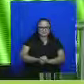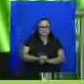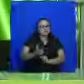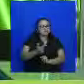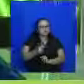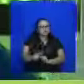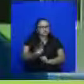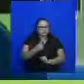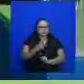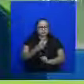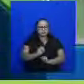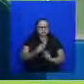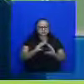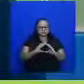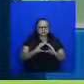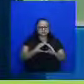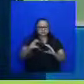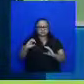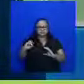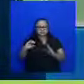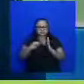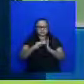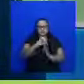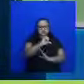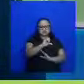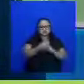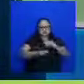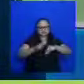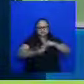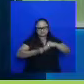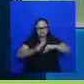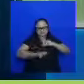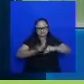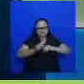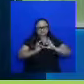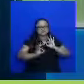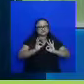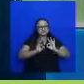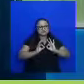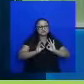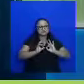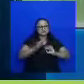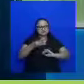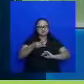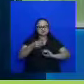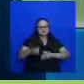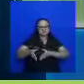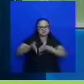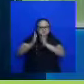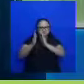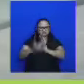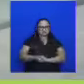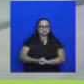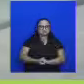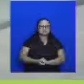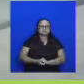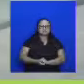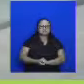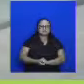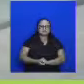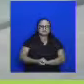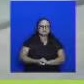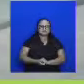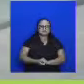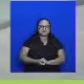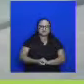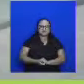Mais uma vez, as 10 bolas numeradas de 0 a 9 girando, sendo embaralhadas dentro do nosso terceiro globo, o globo do Super